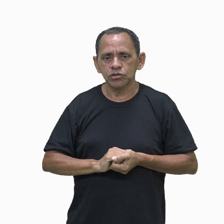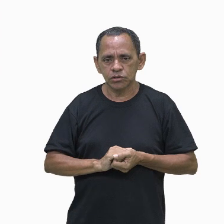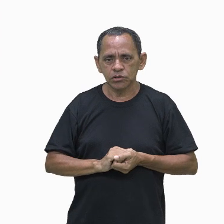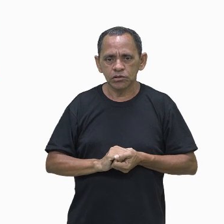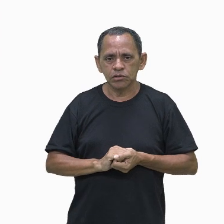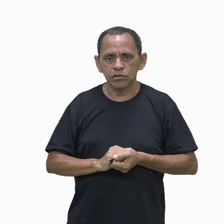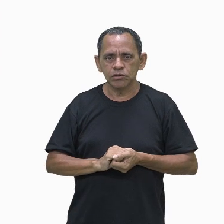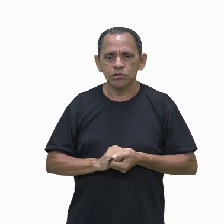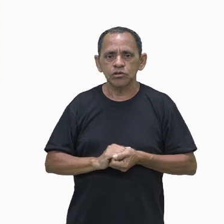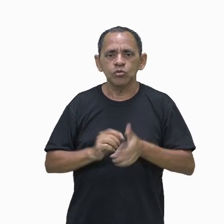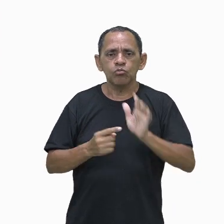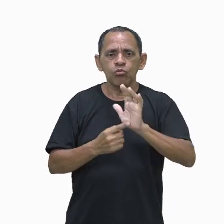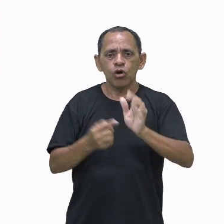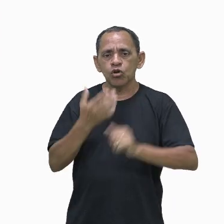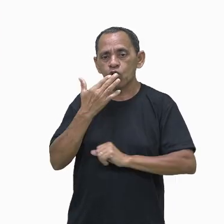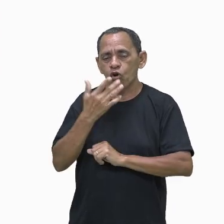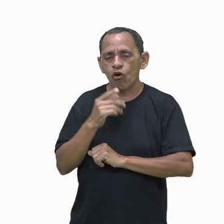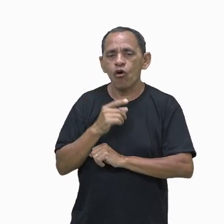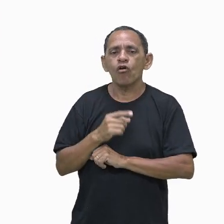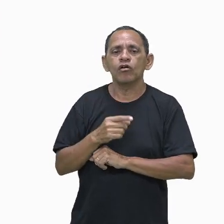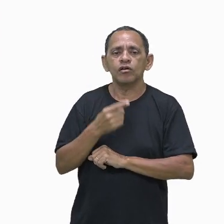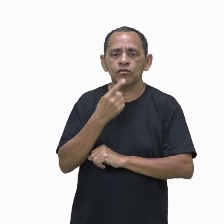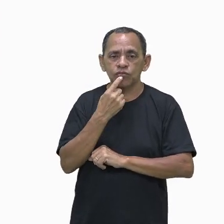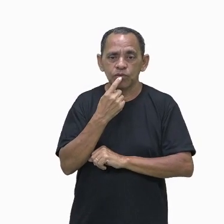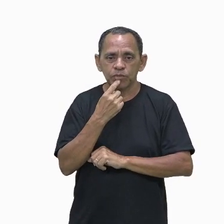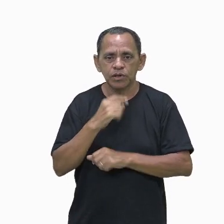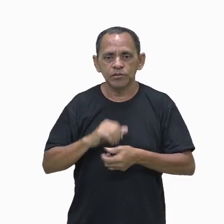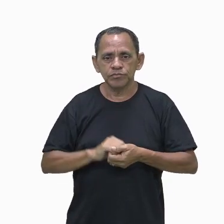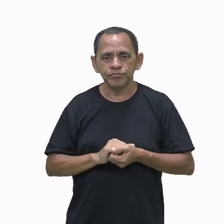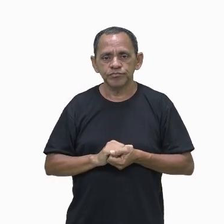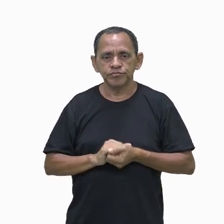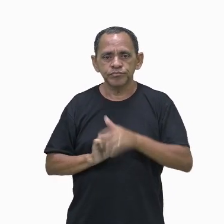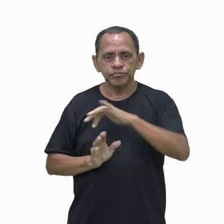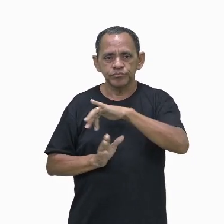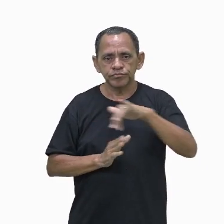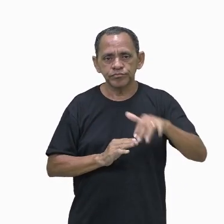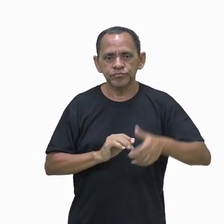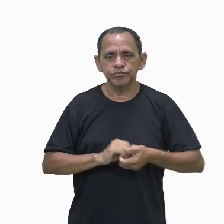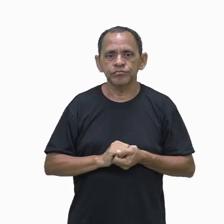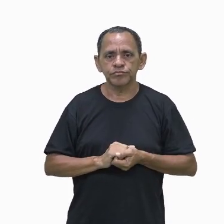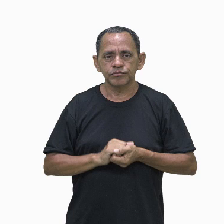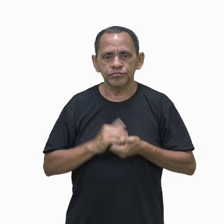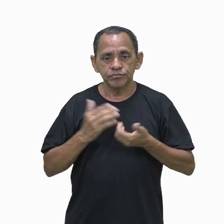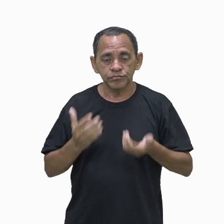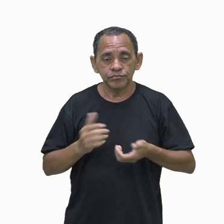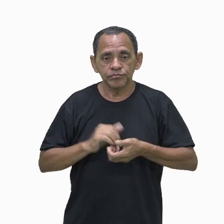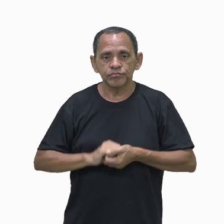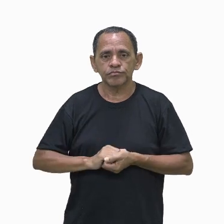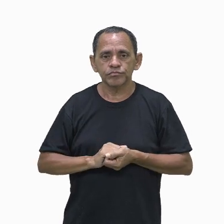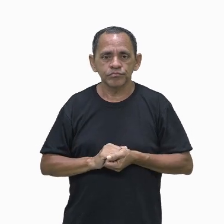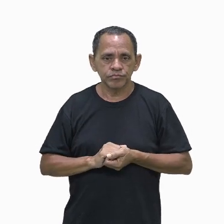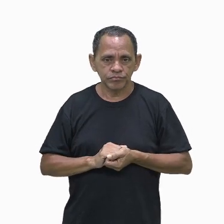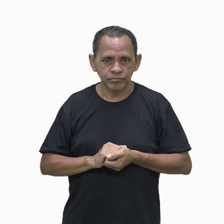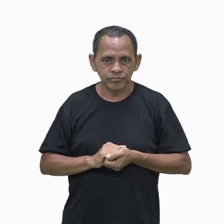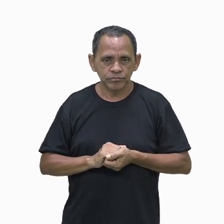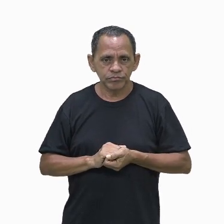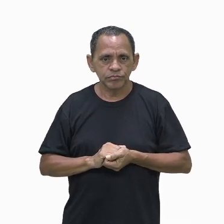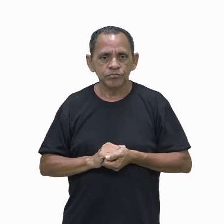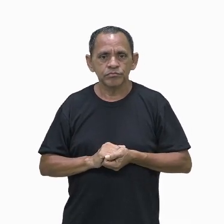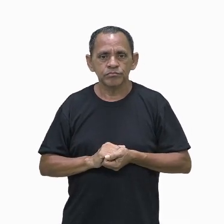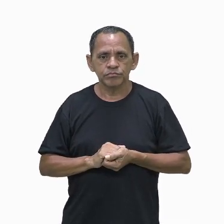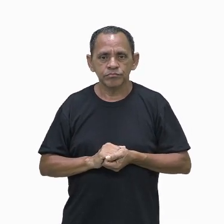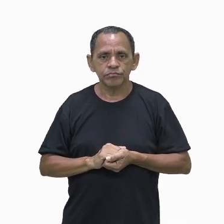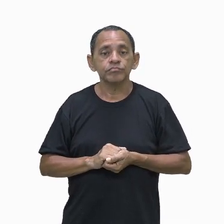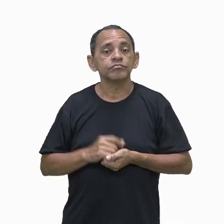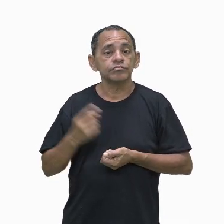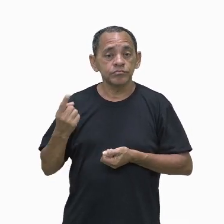destaque vermelho, né? Dando continuidade aí, como eu falei para vocês, os aminoácidos vão se unir formando